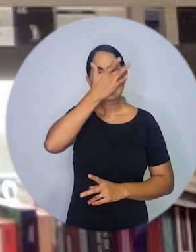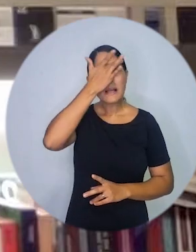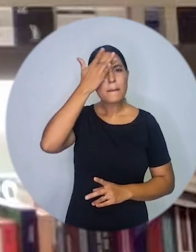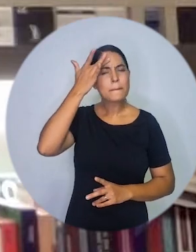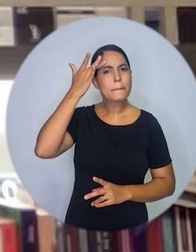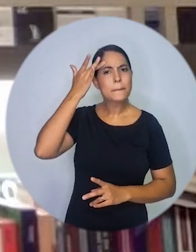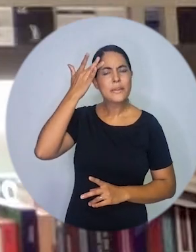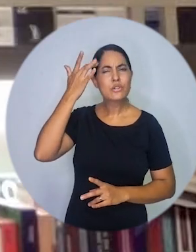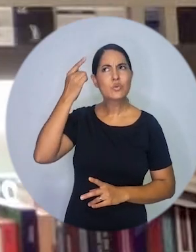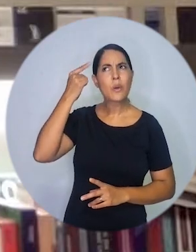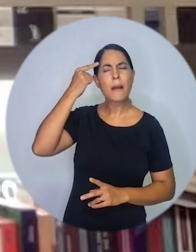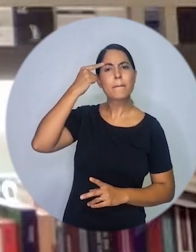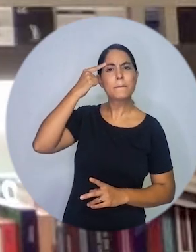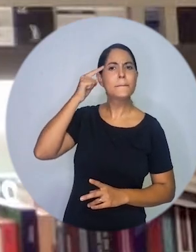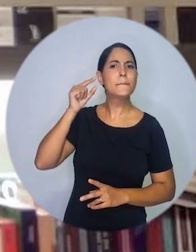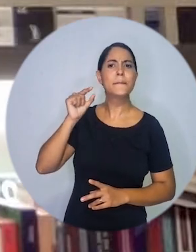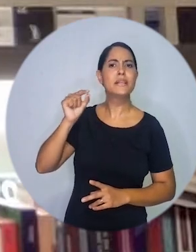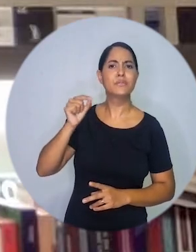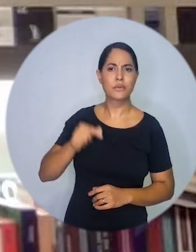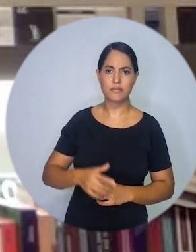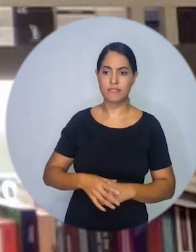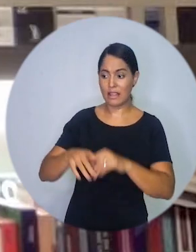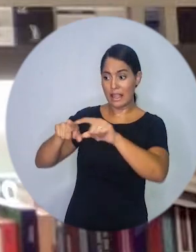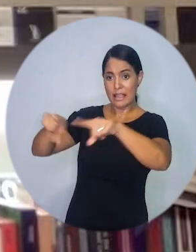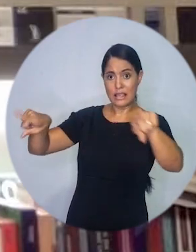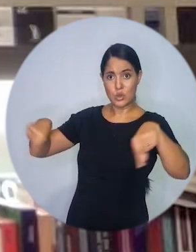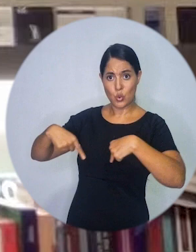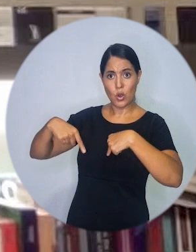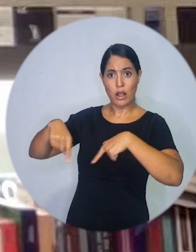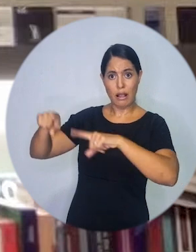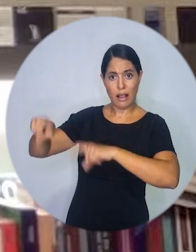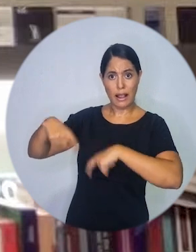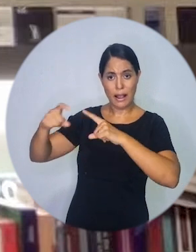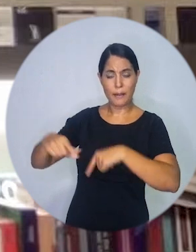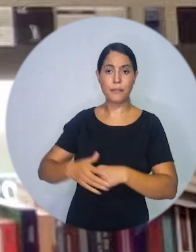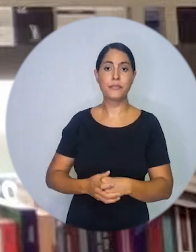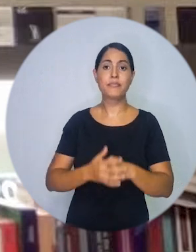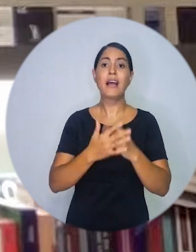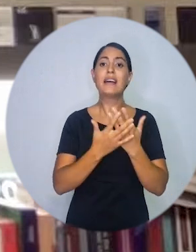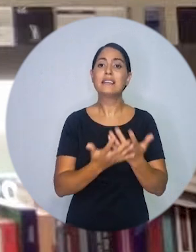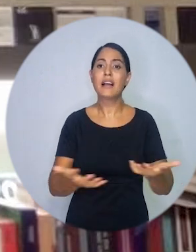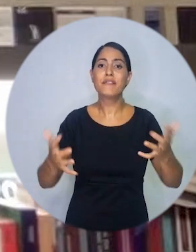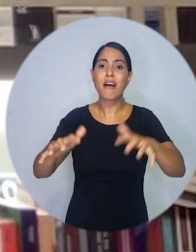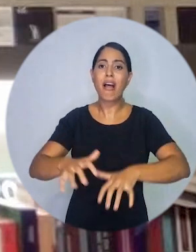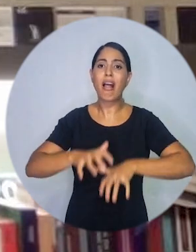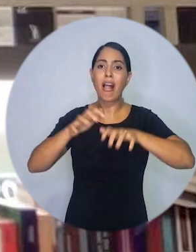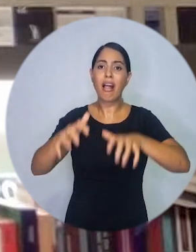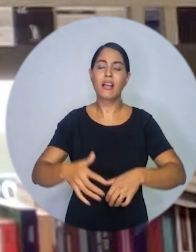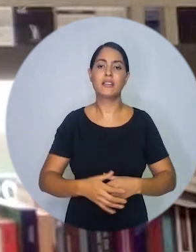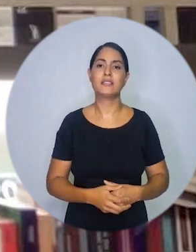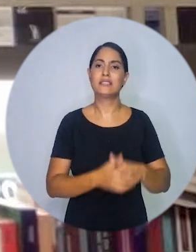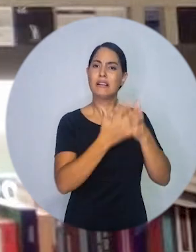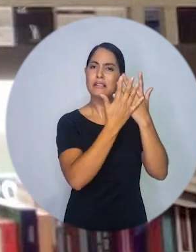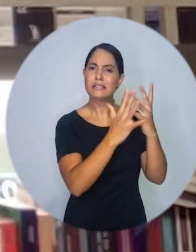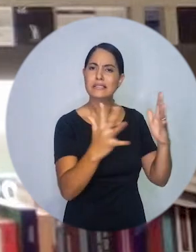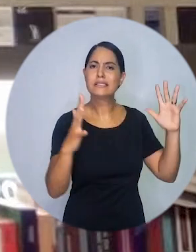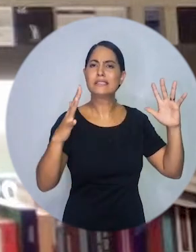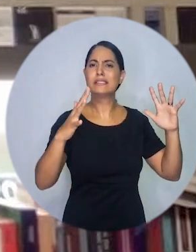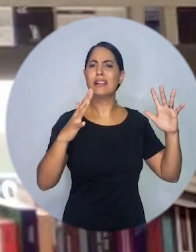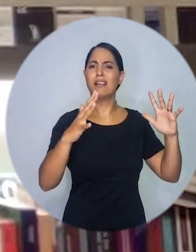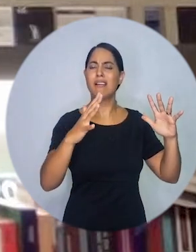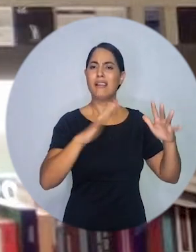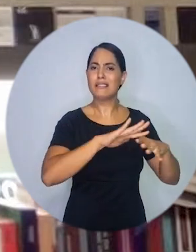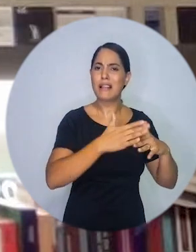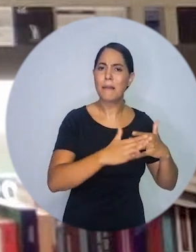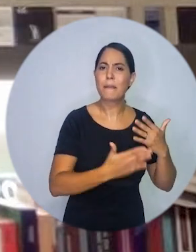As pessoas pensam no campo, pensam nas fazendas, pensam na Amazônia, no Pantanal, enquanto isso milhares de pessoas